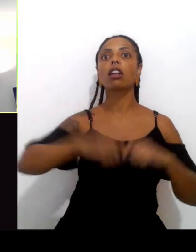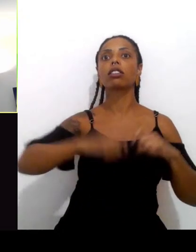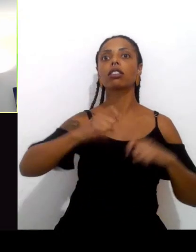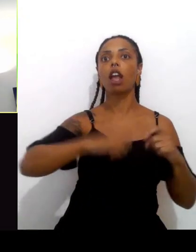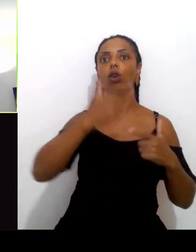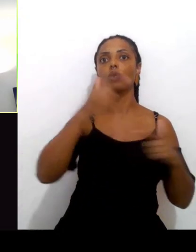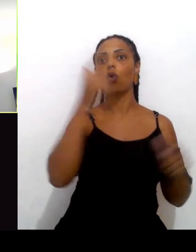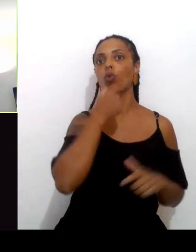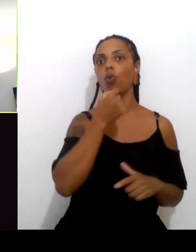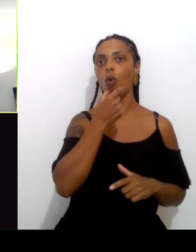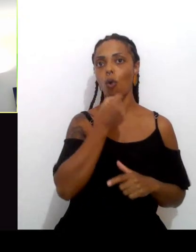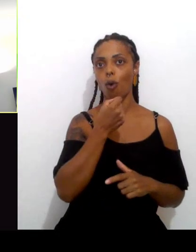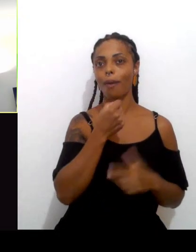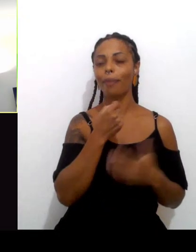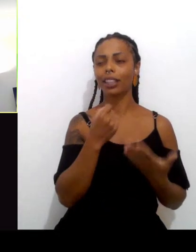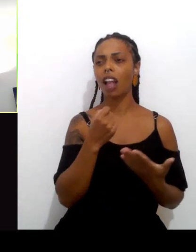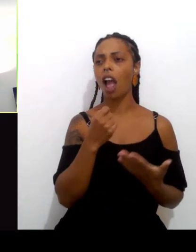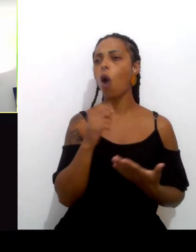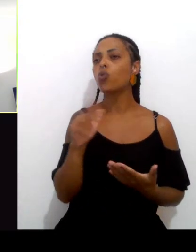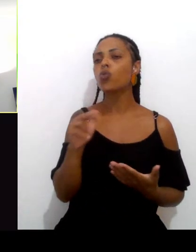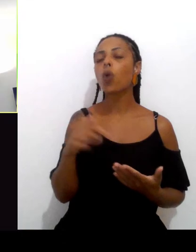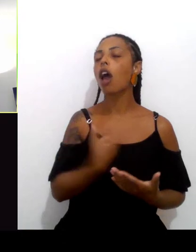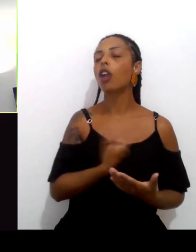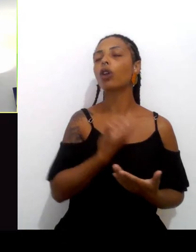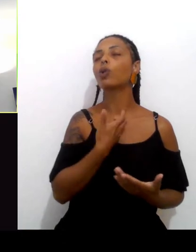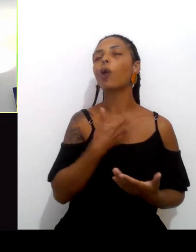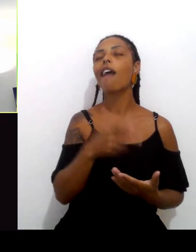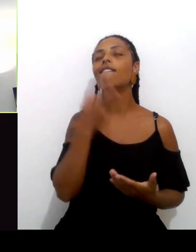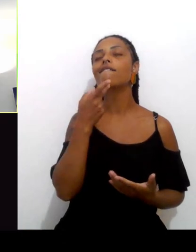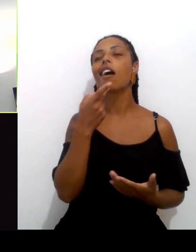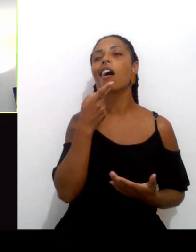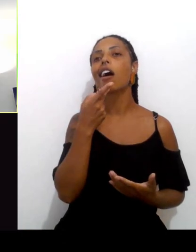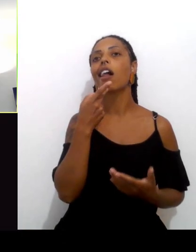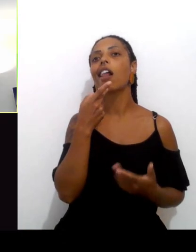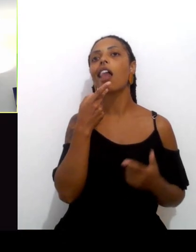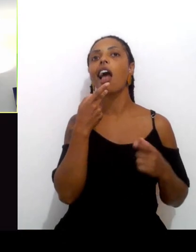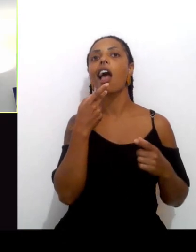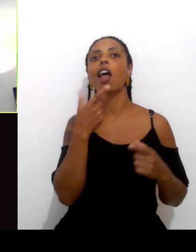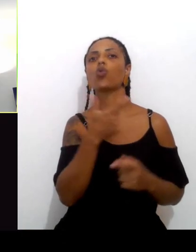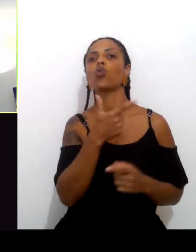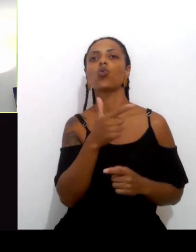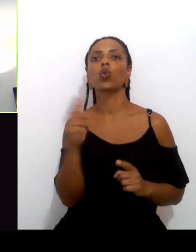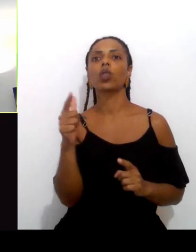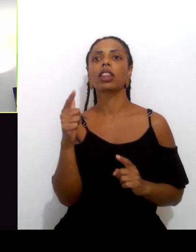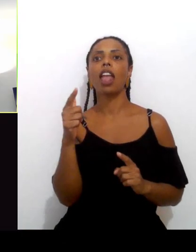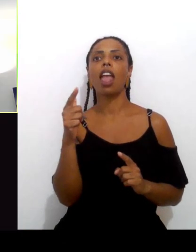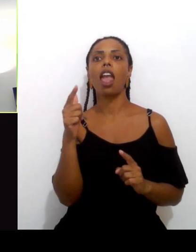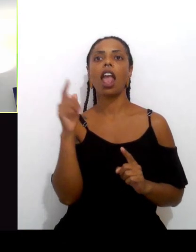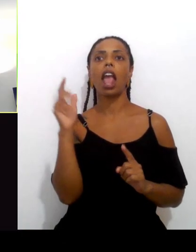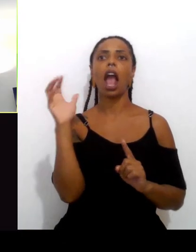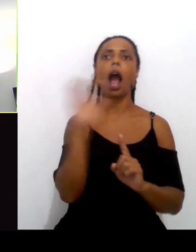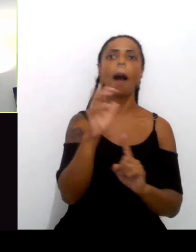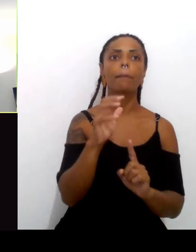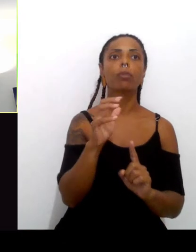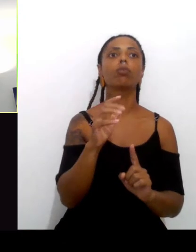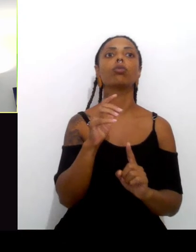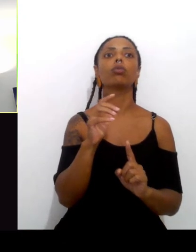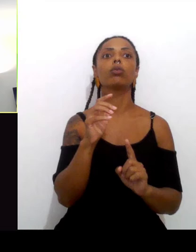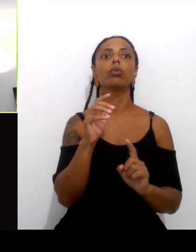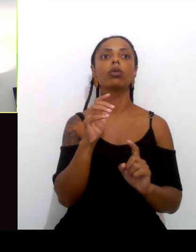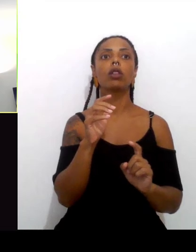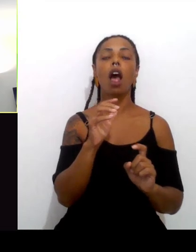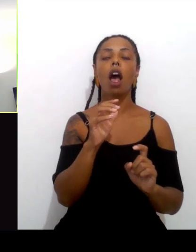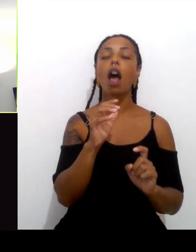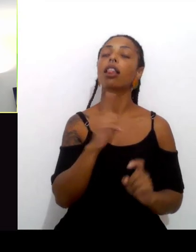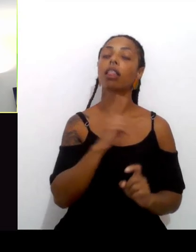nós queremos aqui negar esse tipo de abuso que acontecia mas outro modo de tentar reestruturar